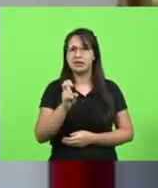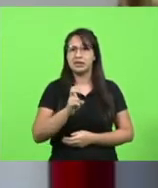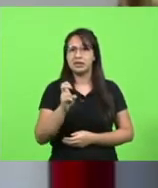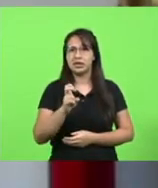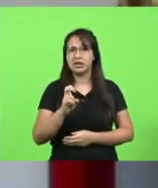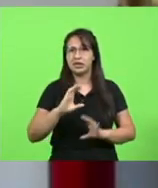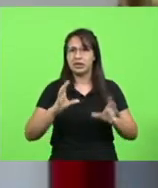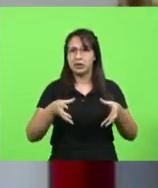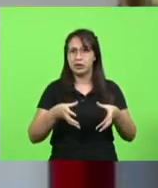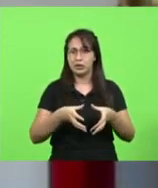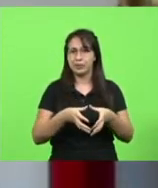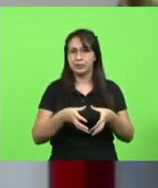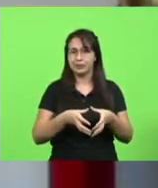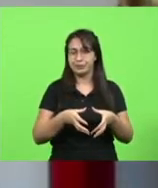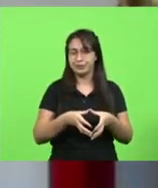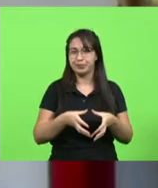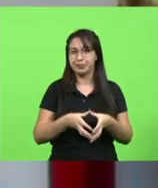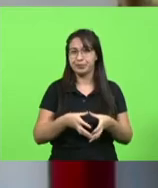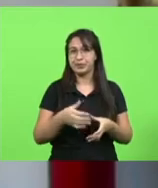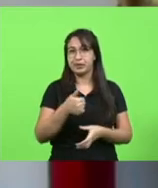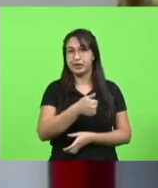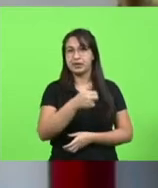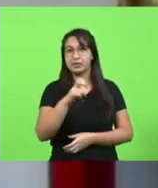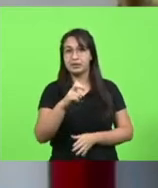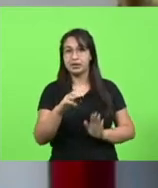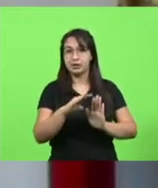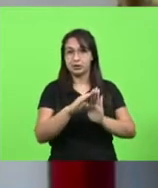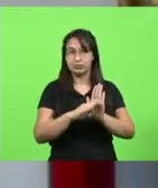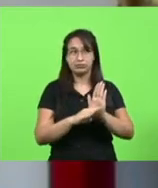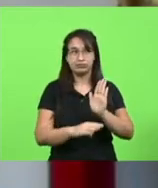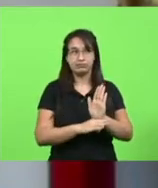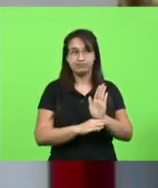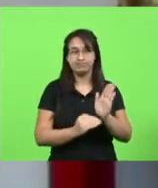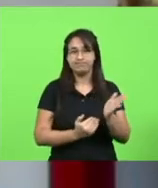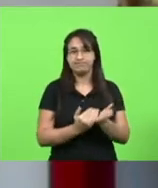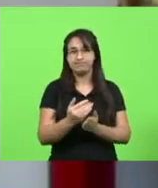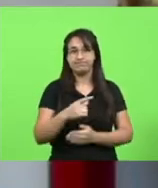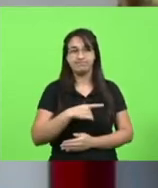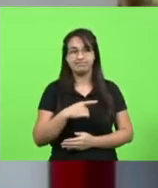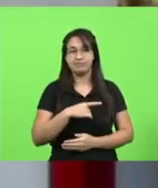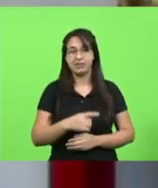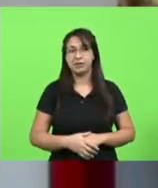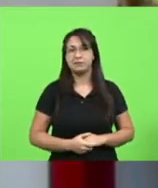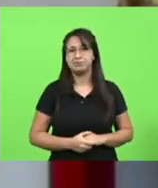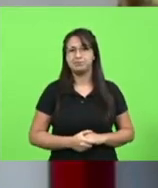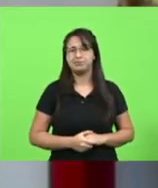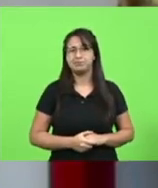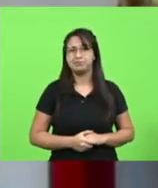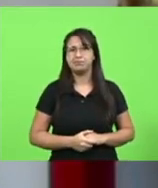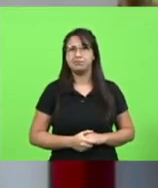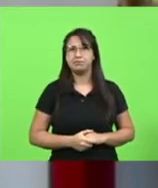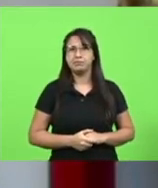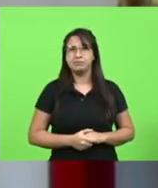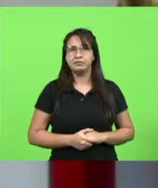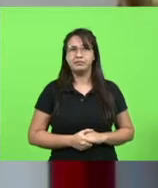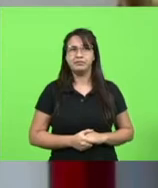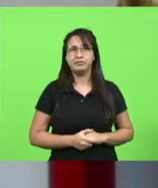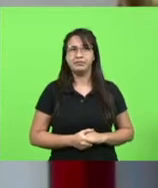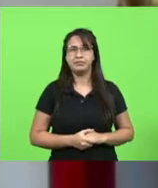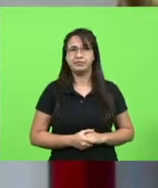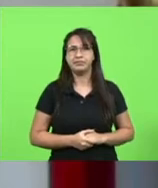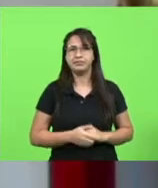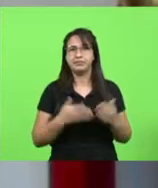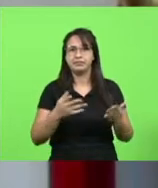deficiência na 15ª posição, e sem estabelecer critérios com relação às pessoas